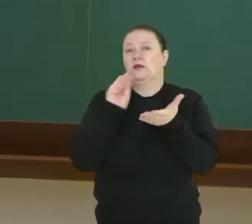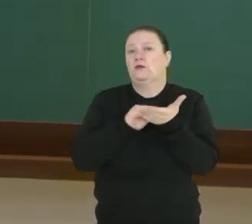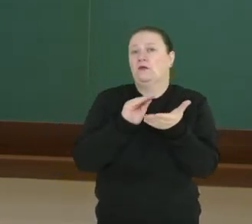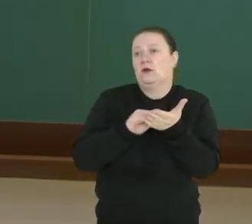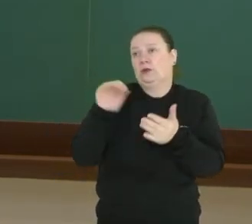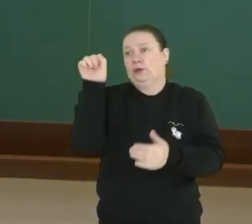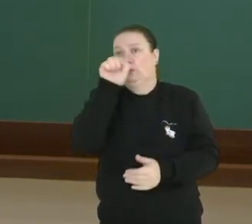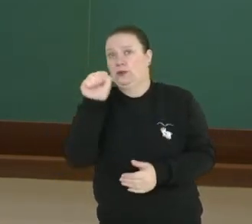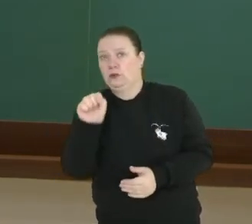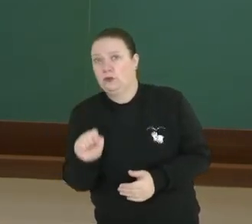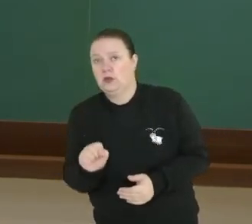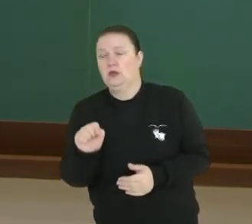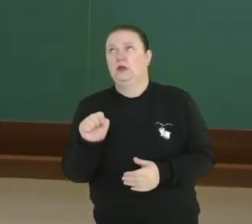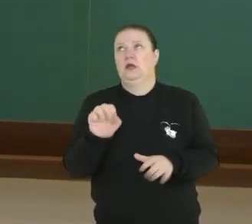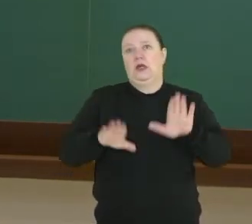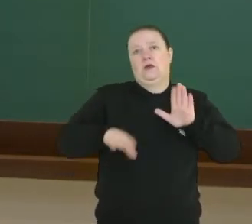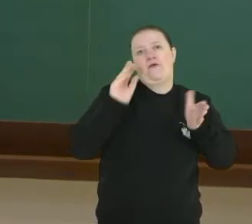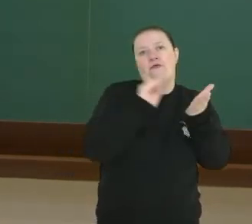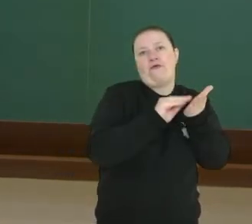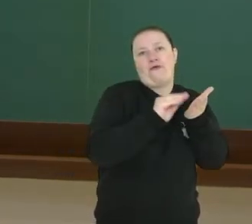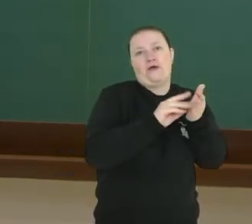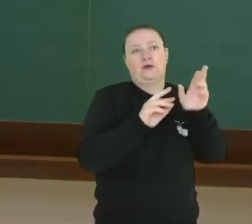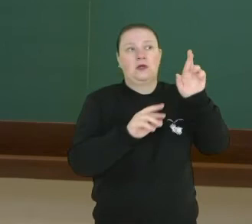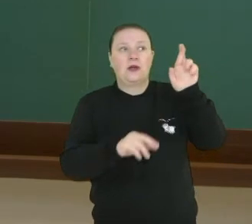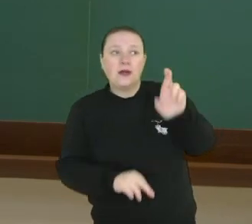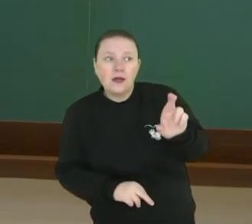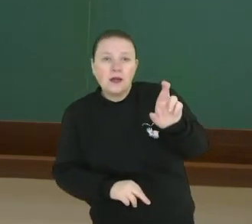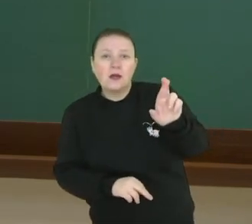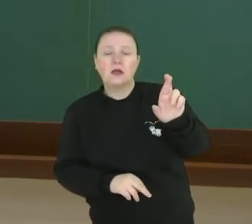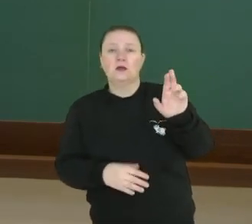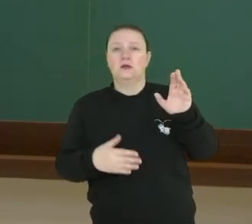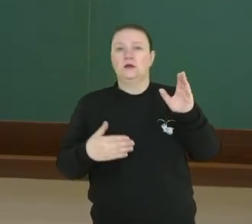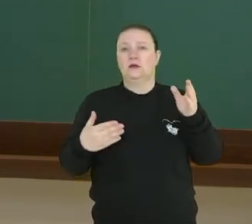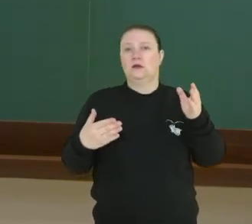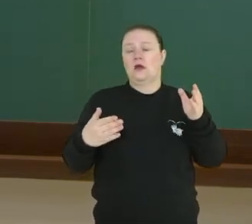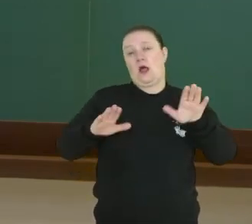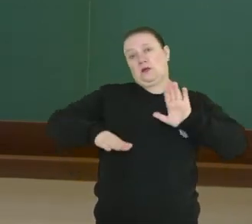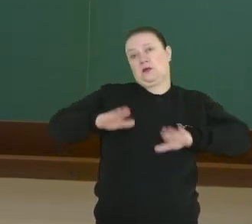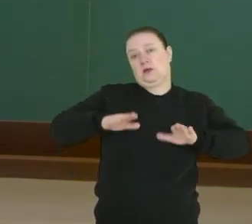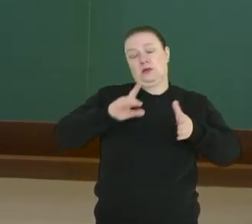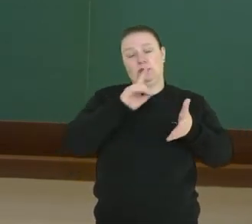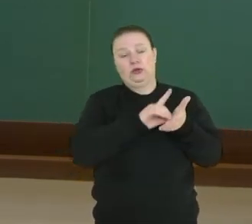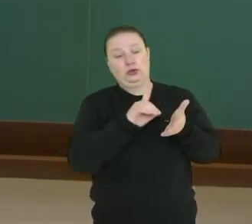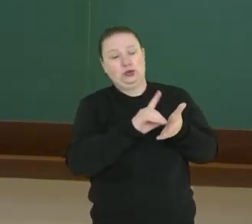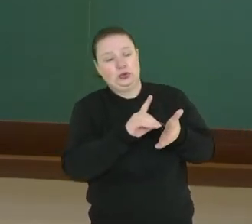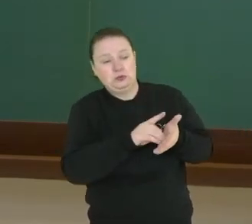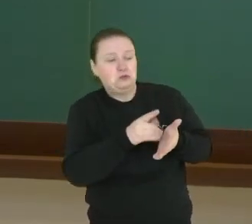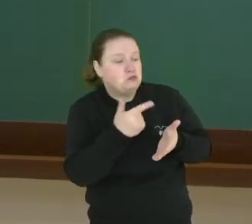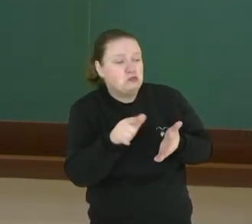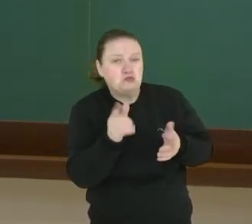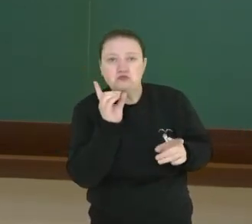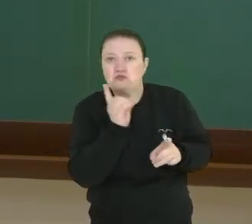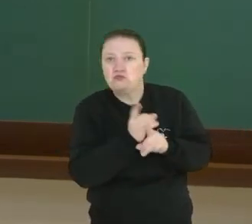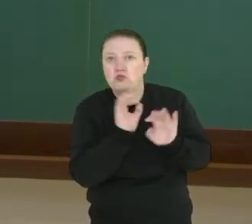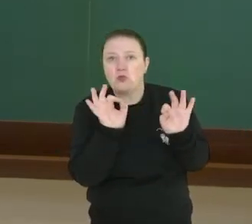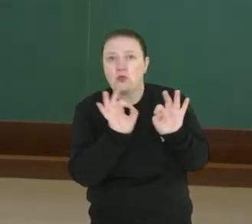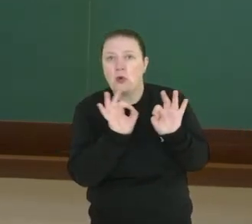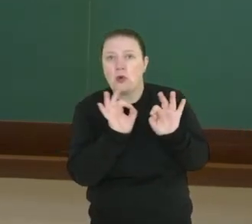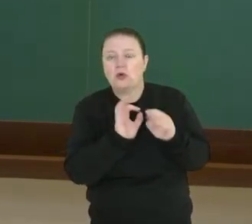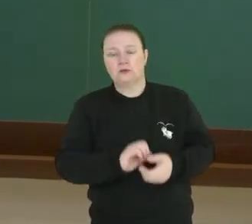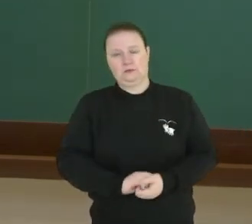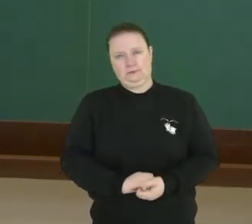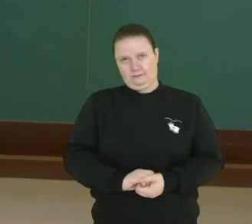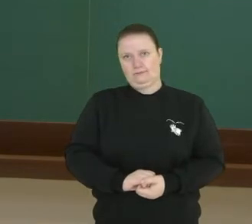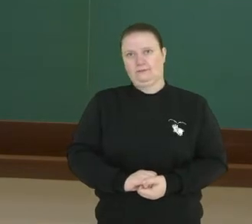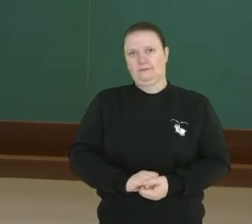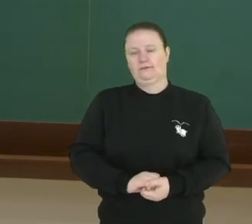não marcamos um R, ou usamos uma palavra fora do dicionário, coisas assim, certo?